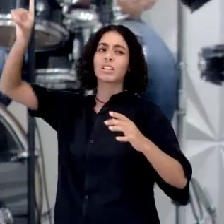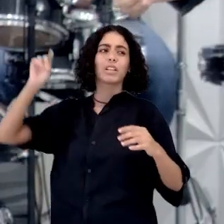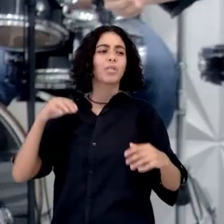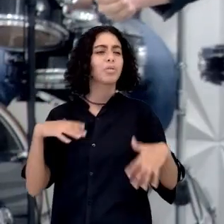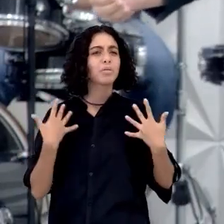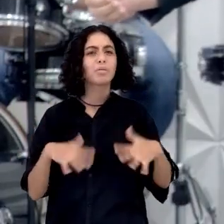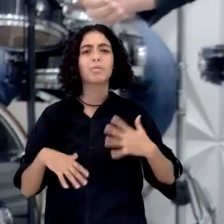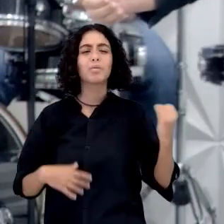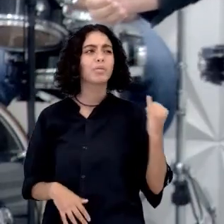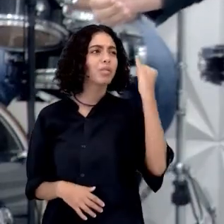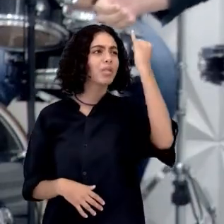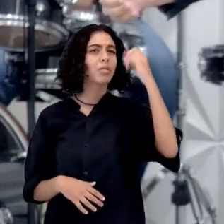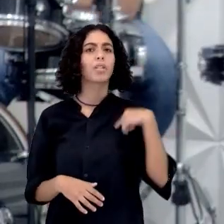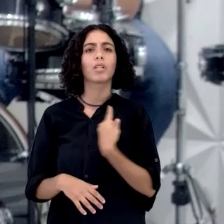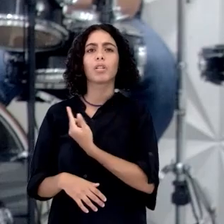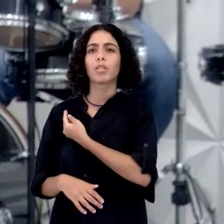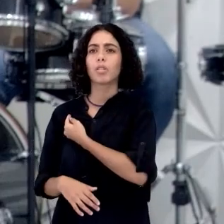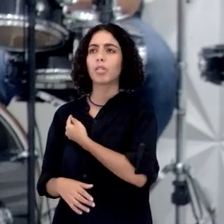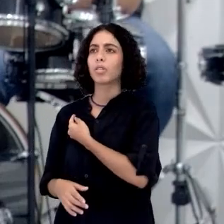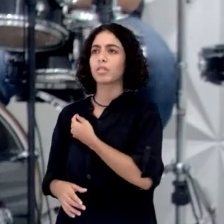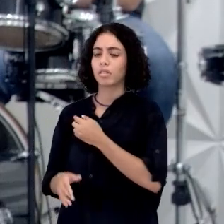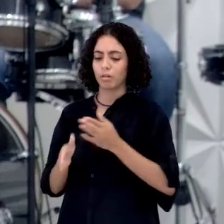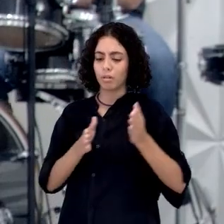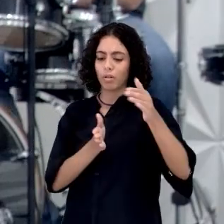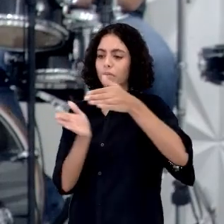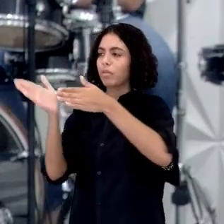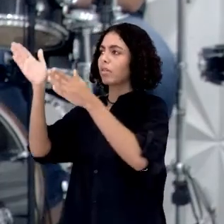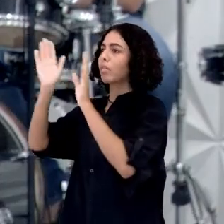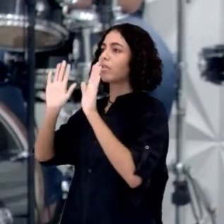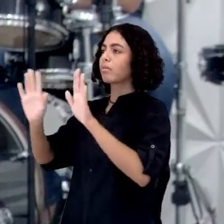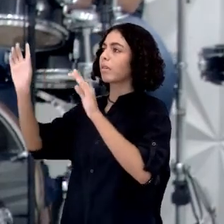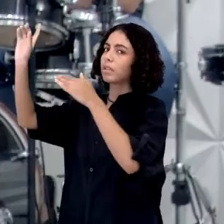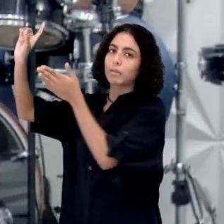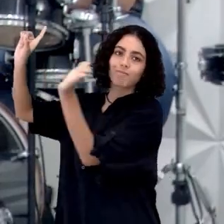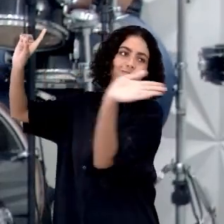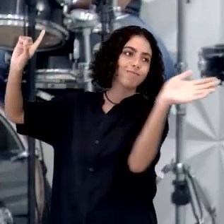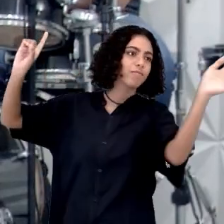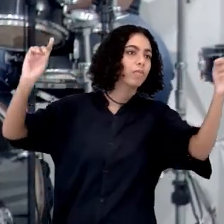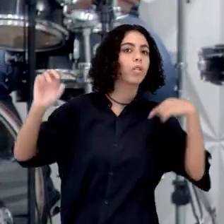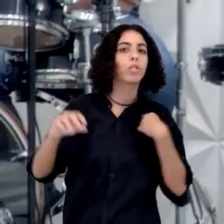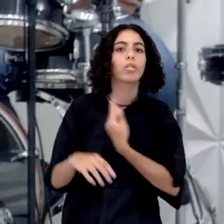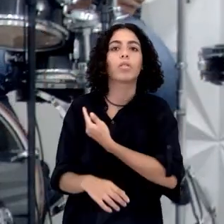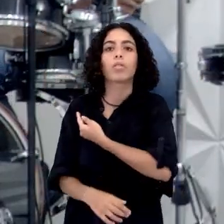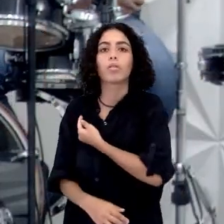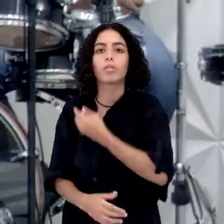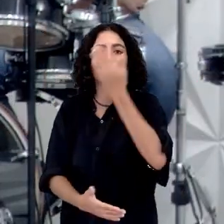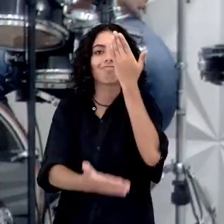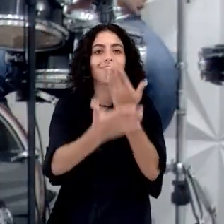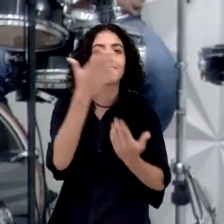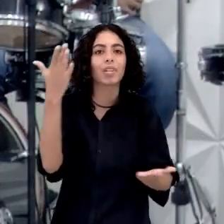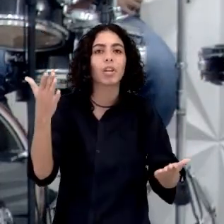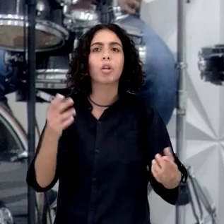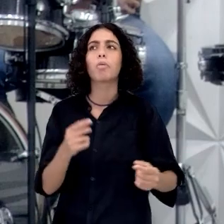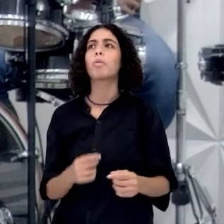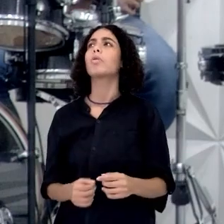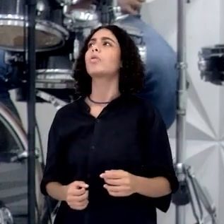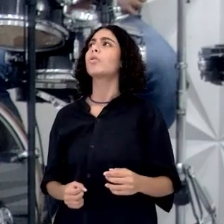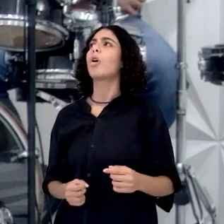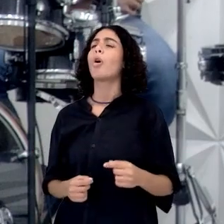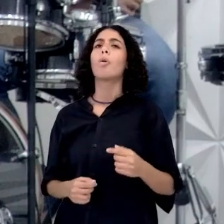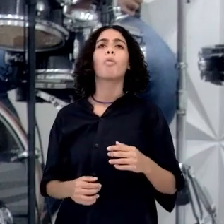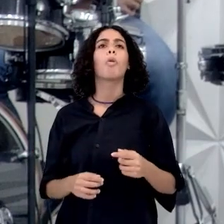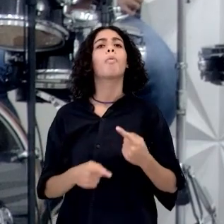desse caminho, nós perdemos a razão da nossa existência. Mas no meio de toda essa